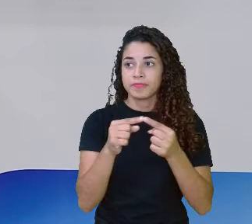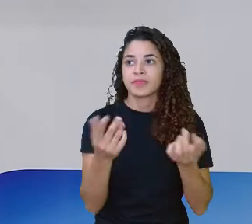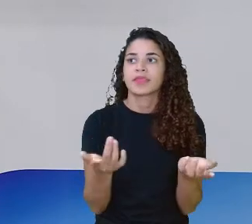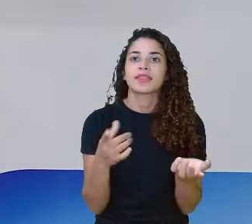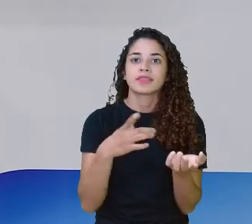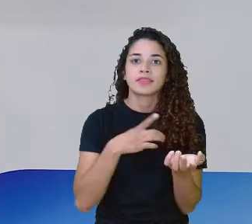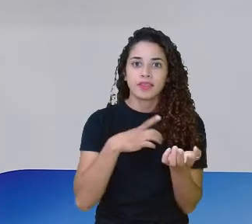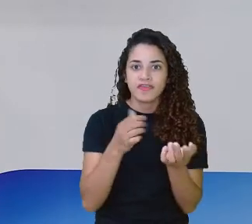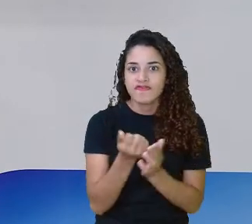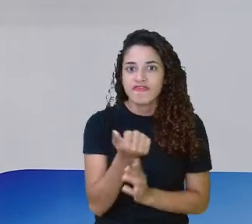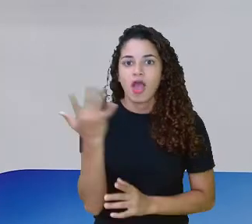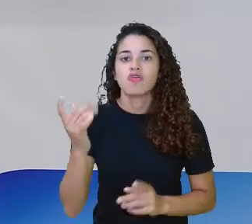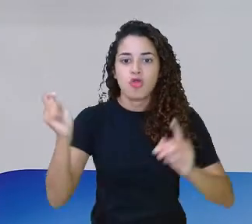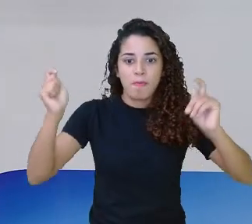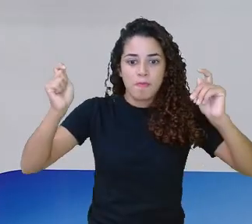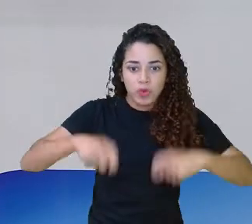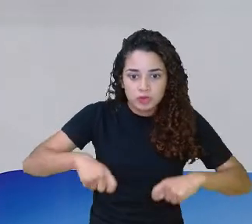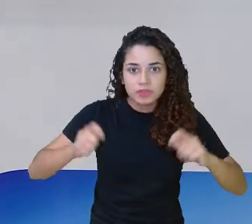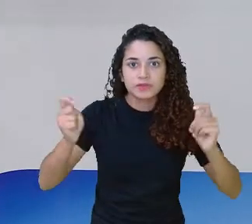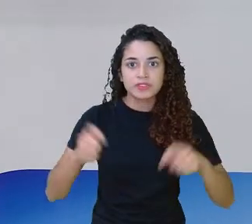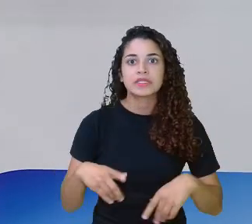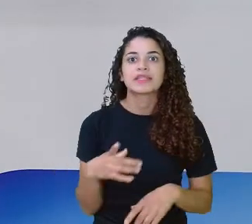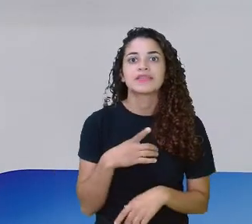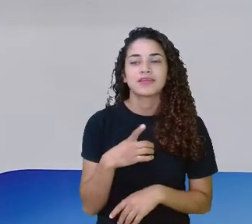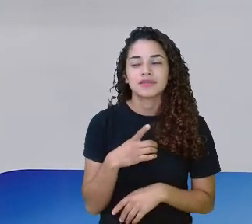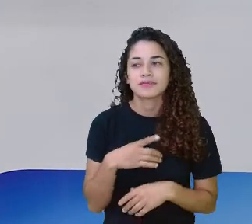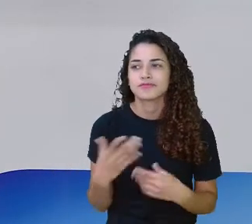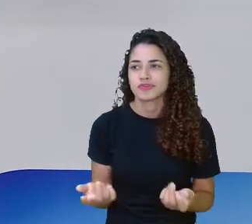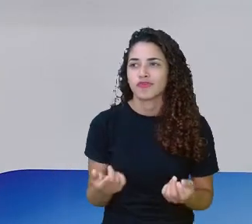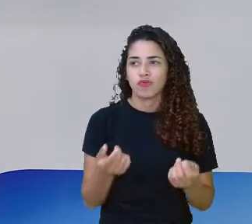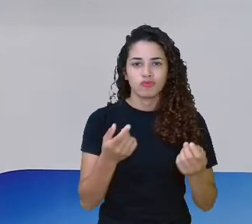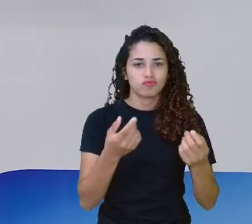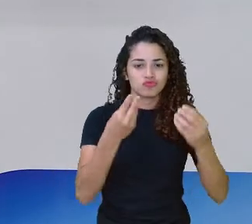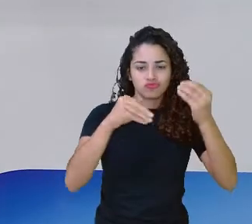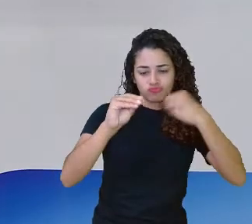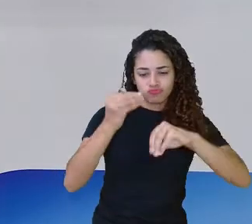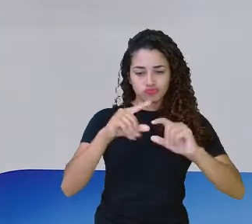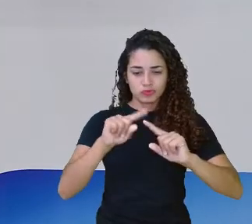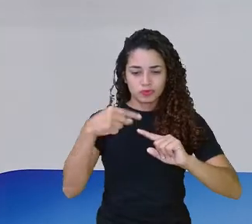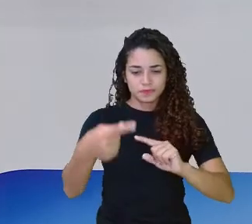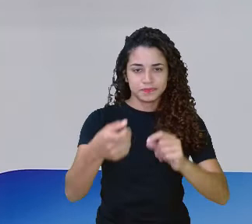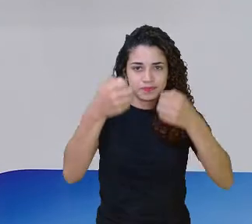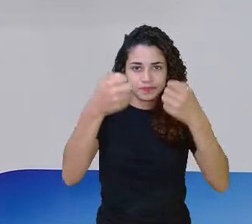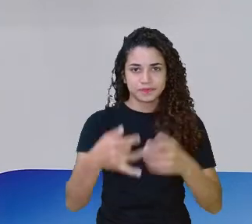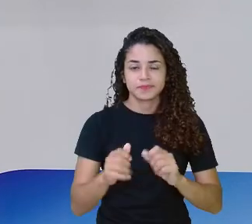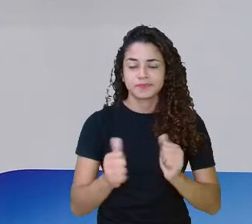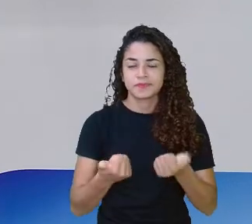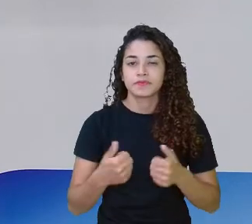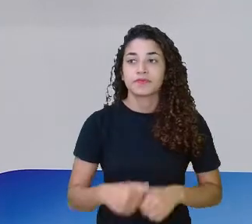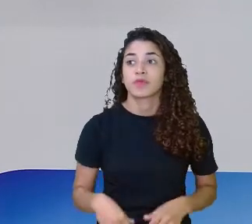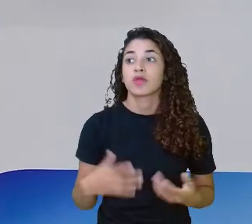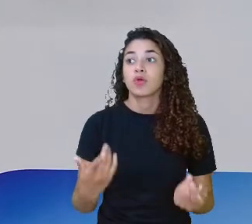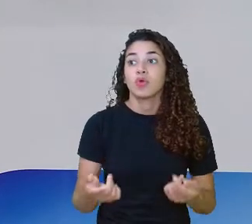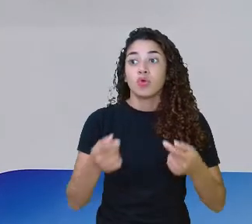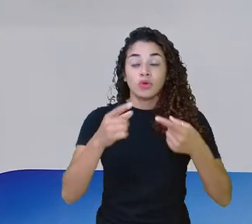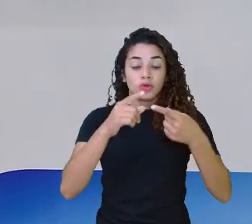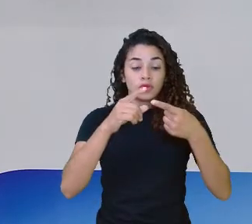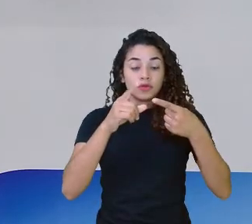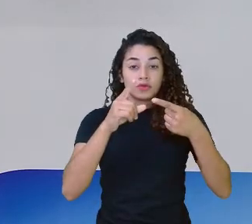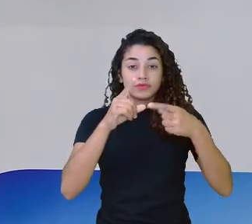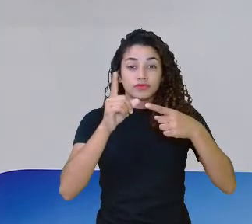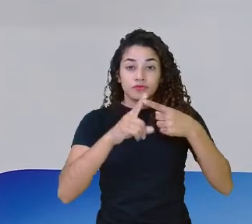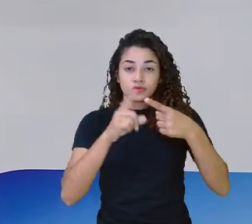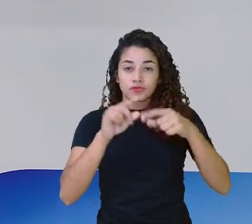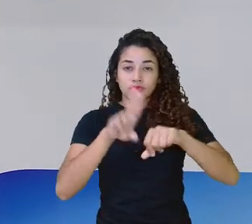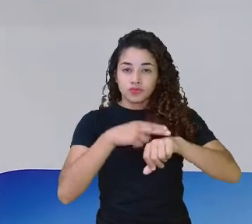várias possibilidades, né? Eu vou colocar todas e vou explicar. O sorvete de chocolate, eu tenho